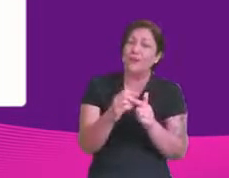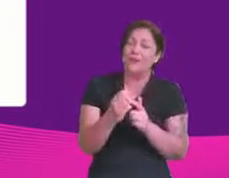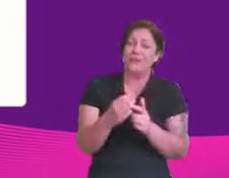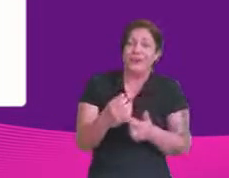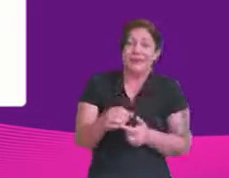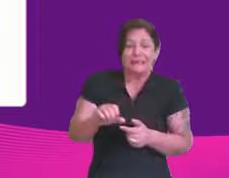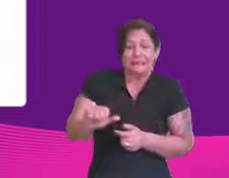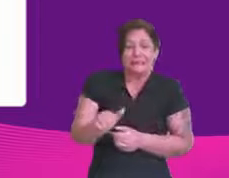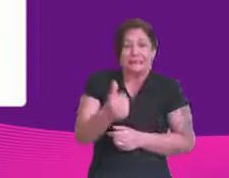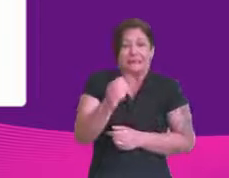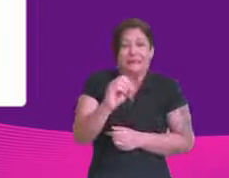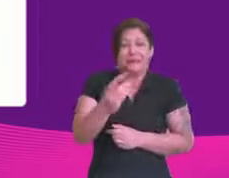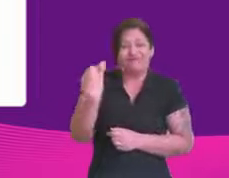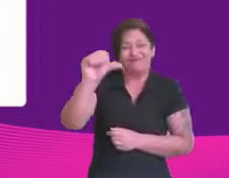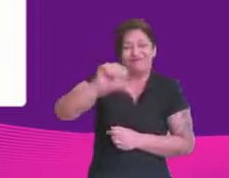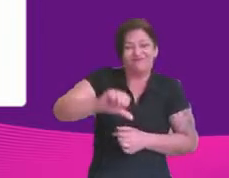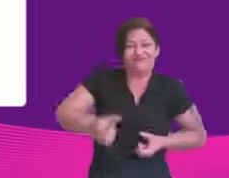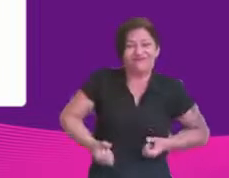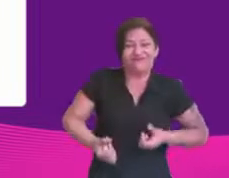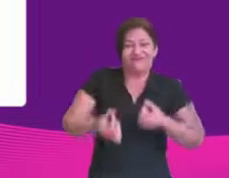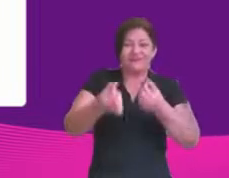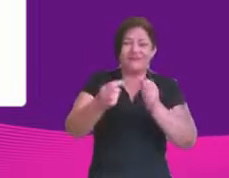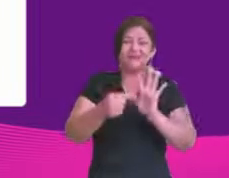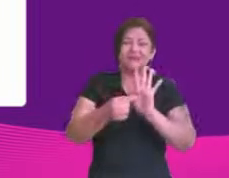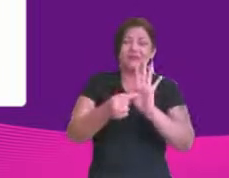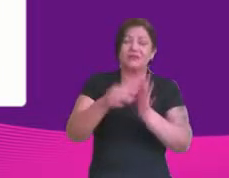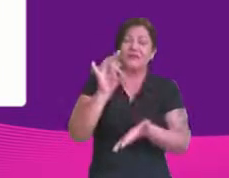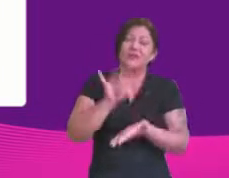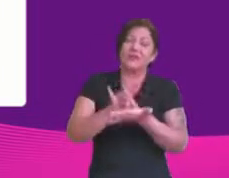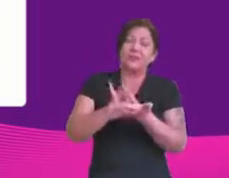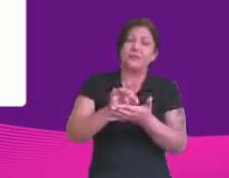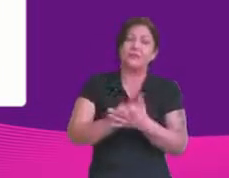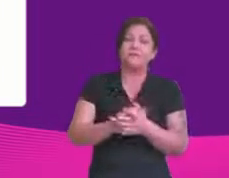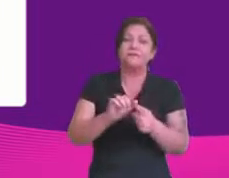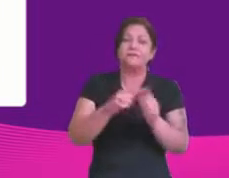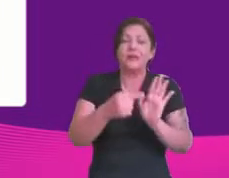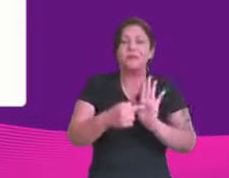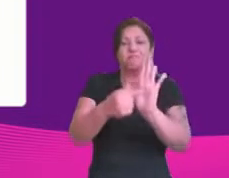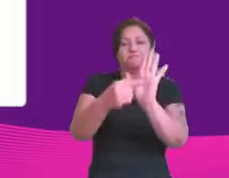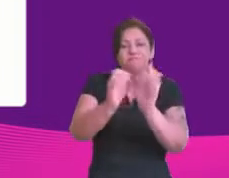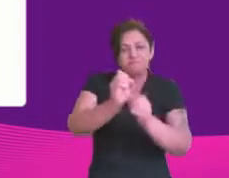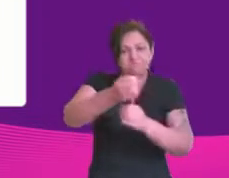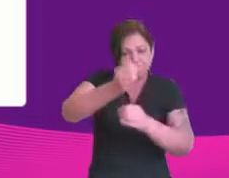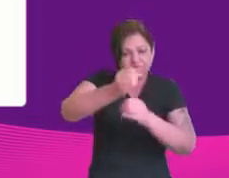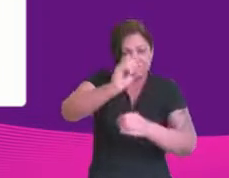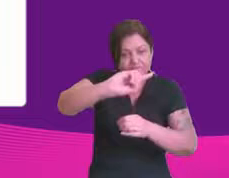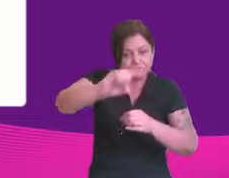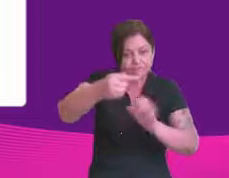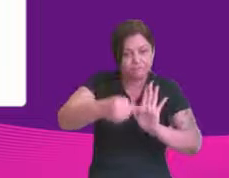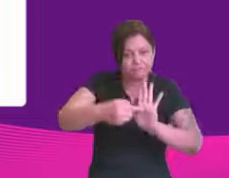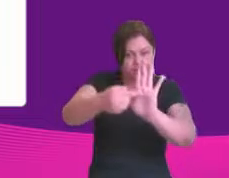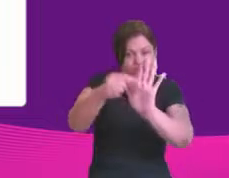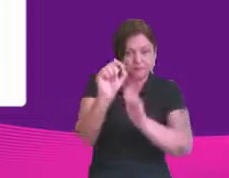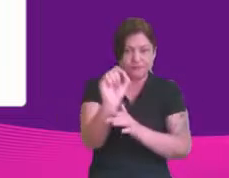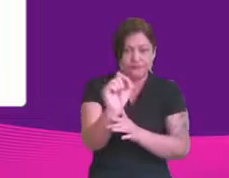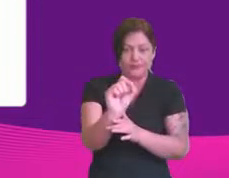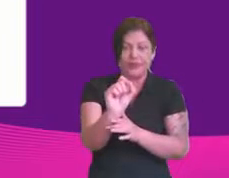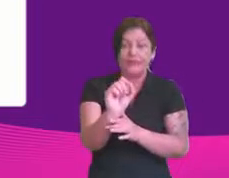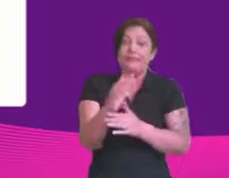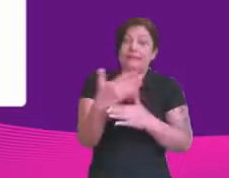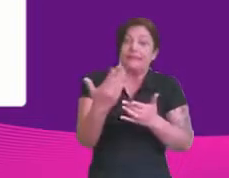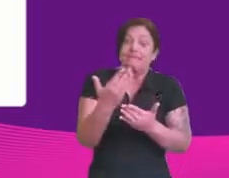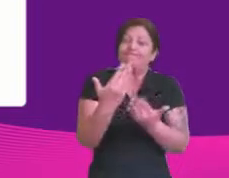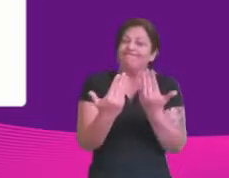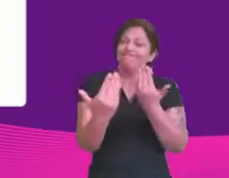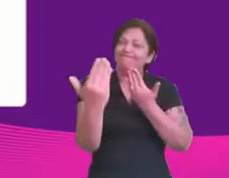centímetros no maior eixo, mas com algumas septações e presença de implantes peritoneais, o que levou a suspeita, na ocasião,